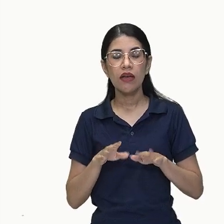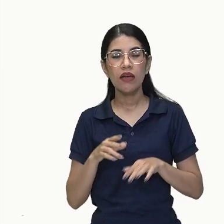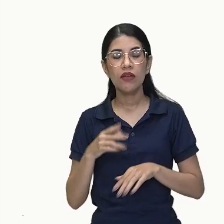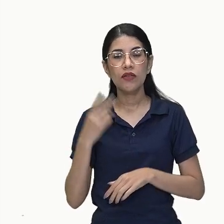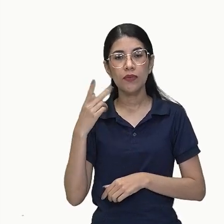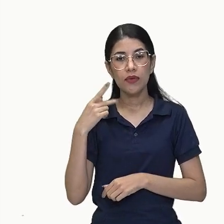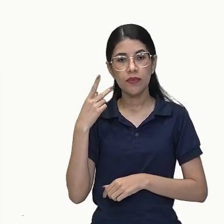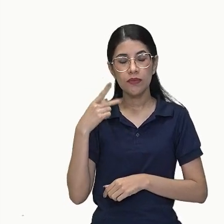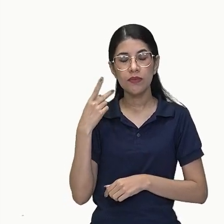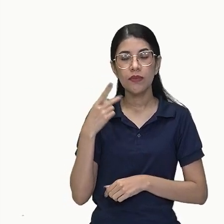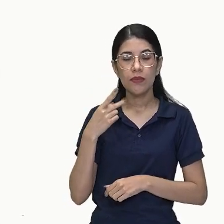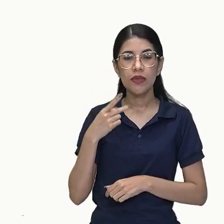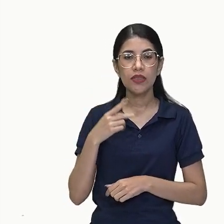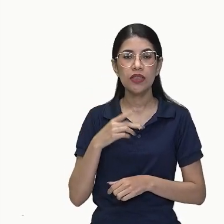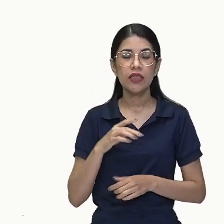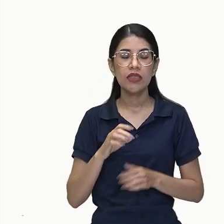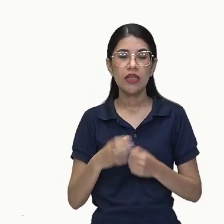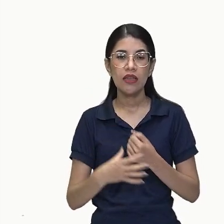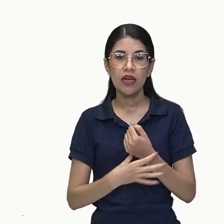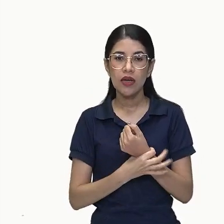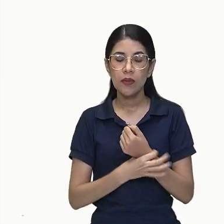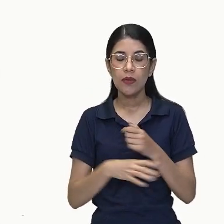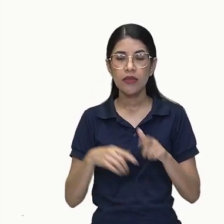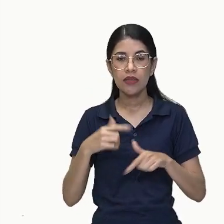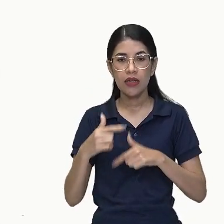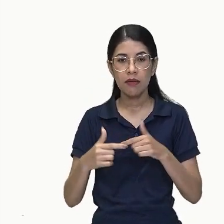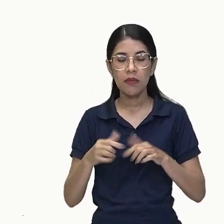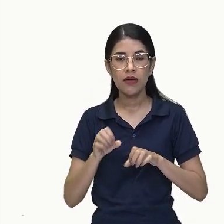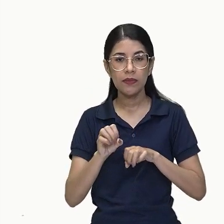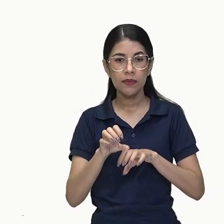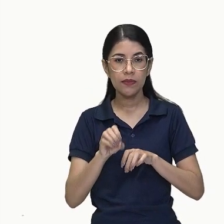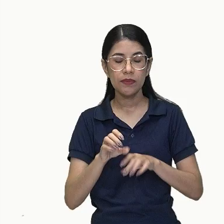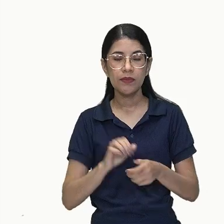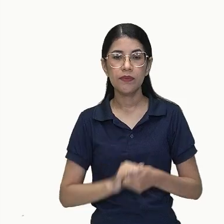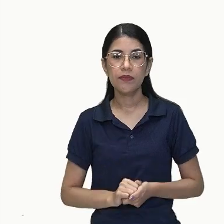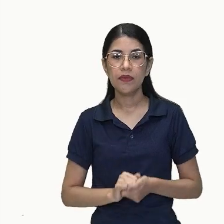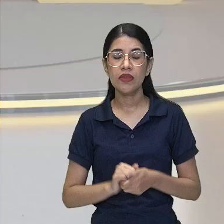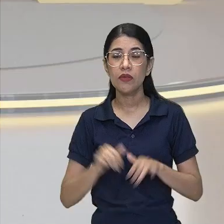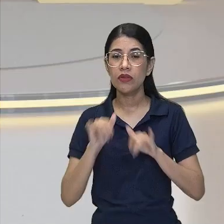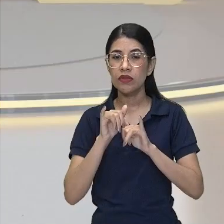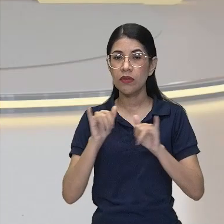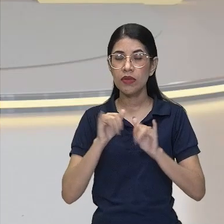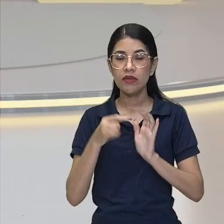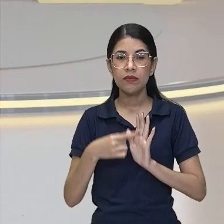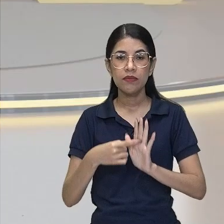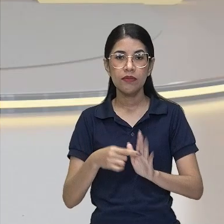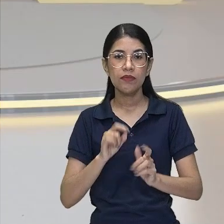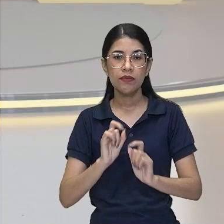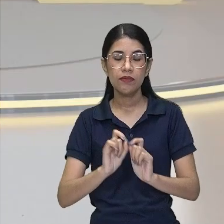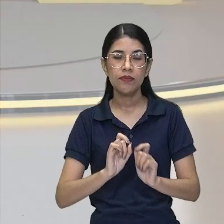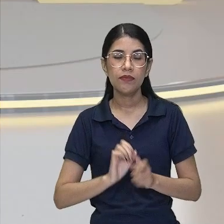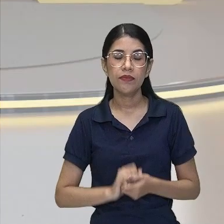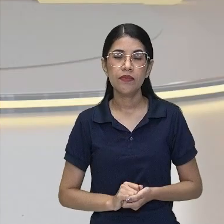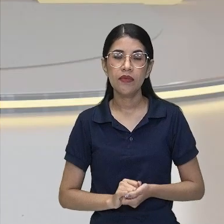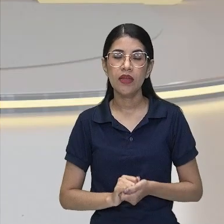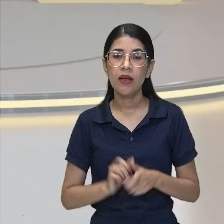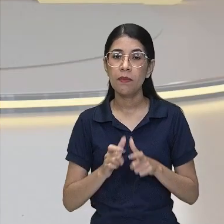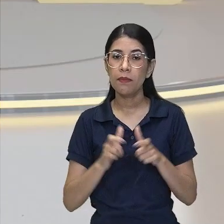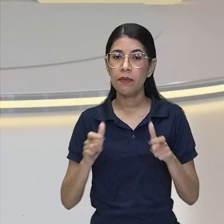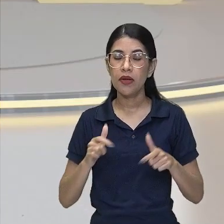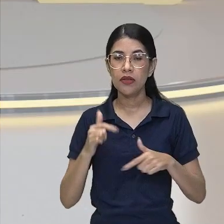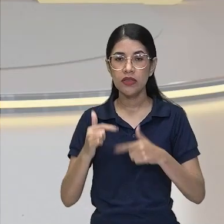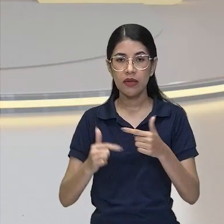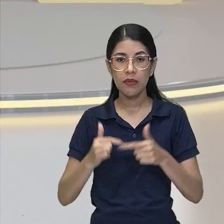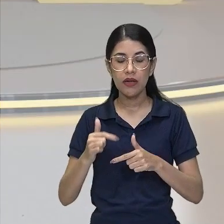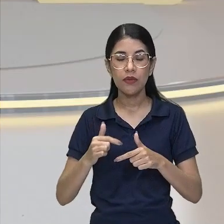e educação. Então, olha só, o que essa notícia traz aí pra gente, né? Que boa parte desses trabalhadores